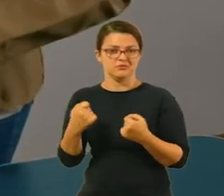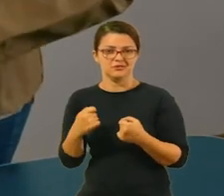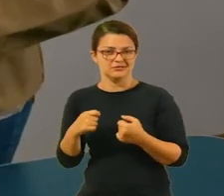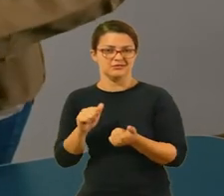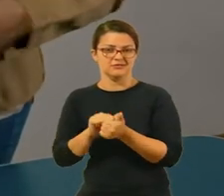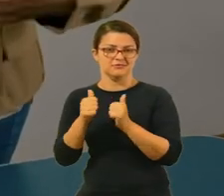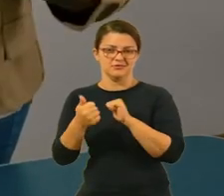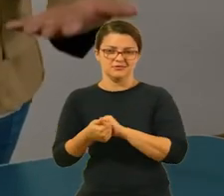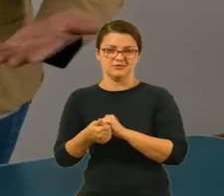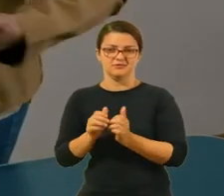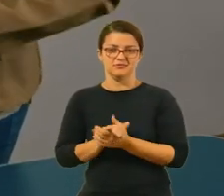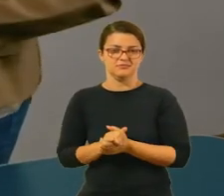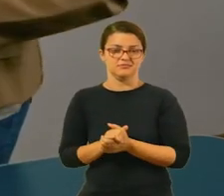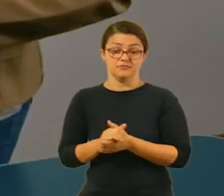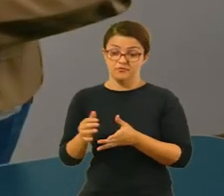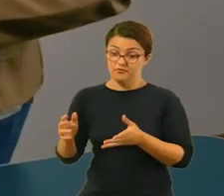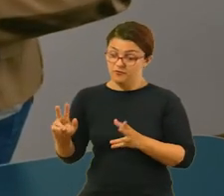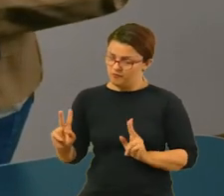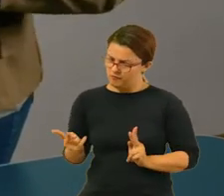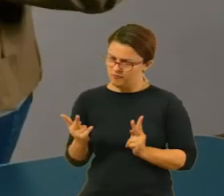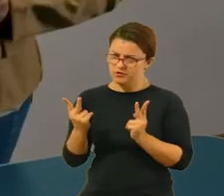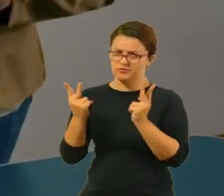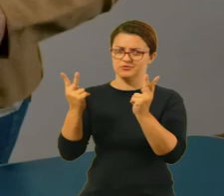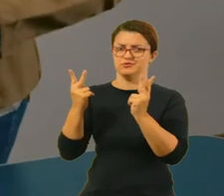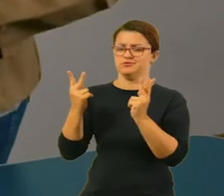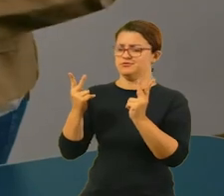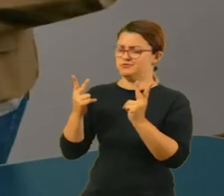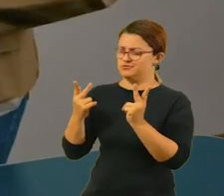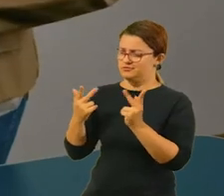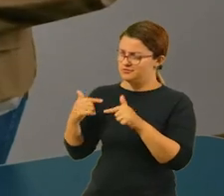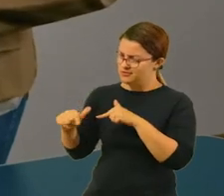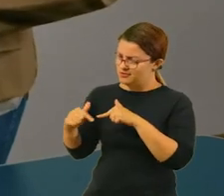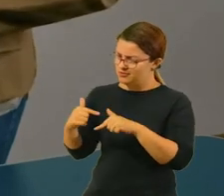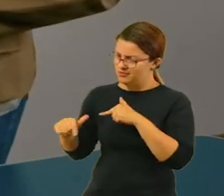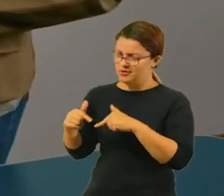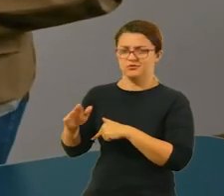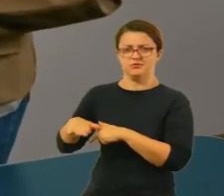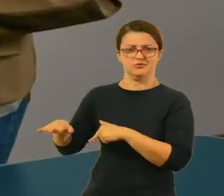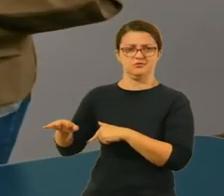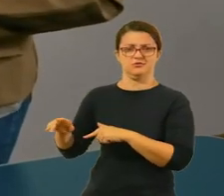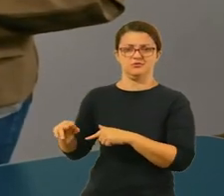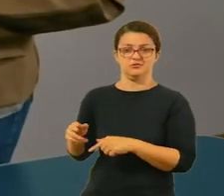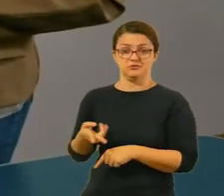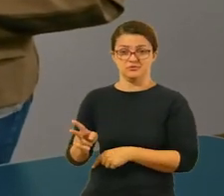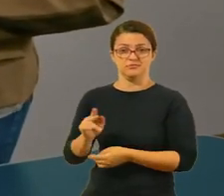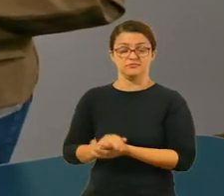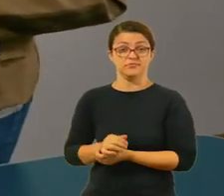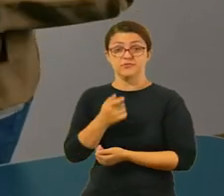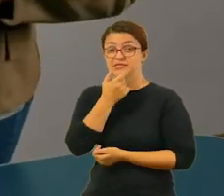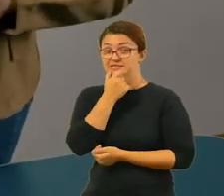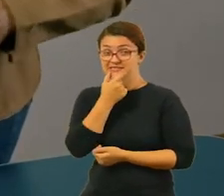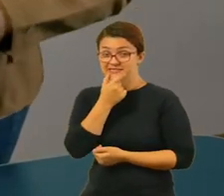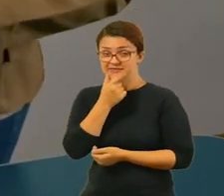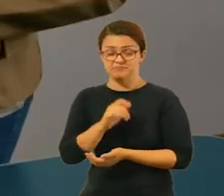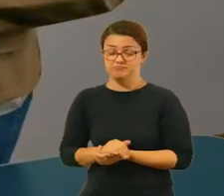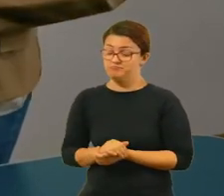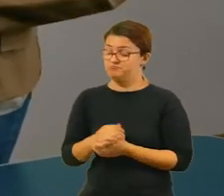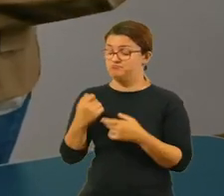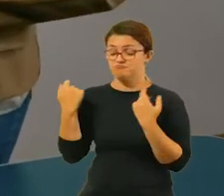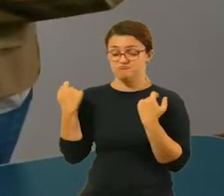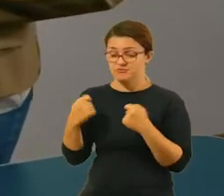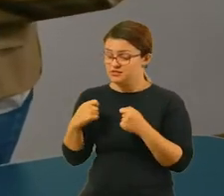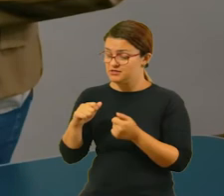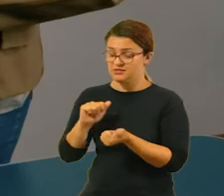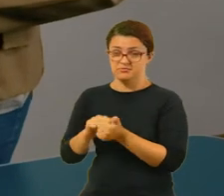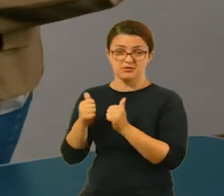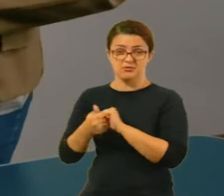essa atividade. Não precisa grandes adaptações. Valorize sempre o trabalho da criança. Isso é bem importante. Inglês